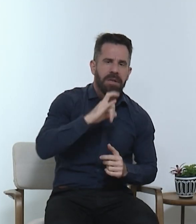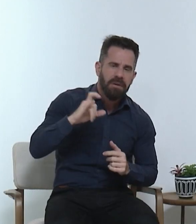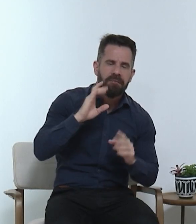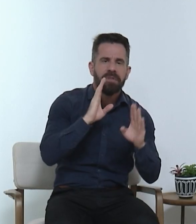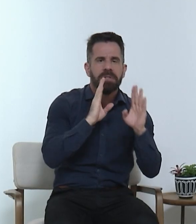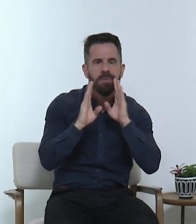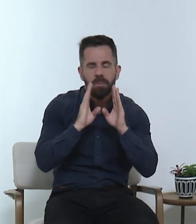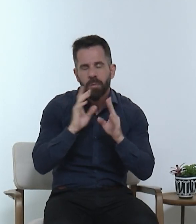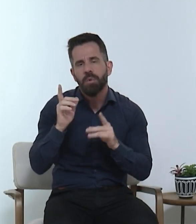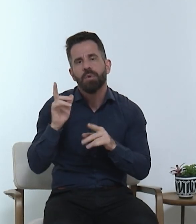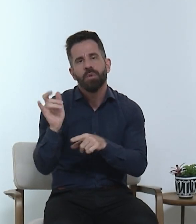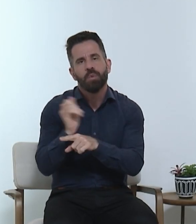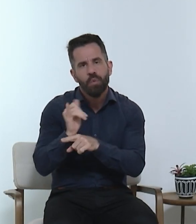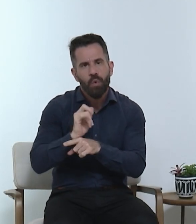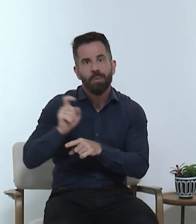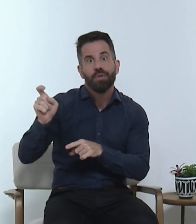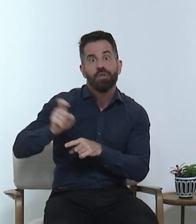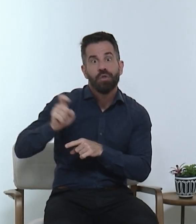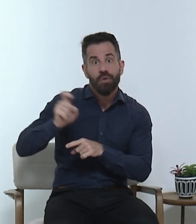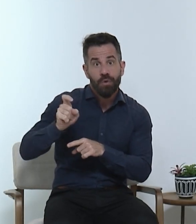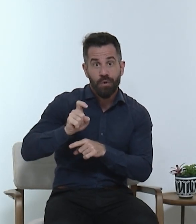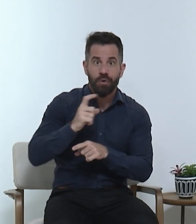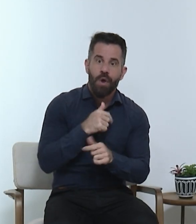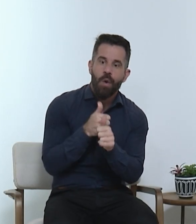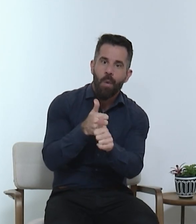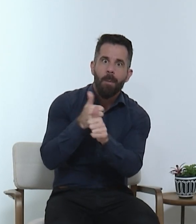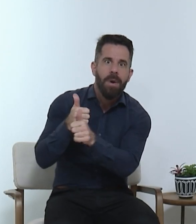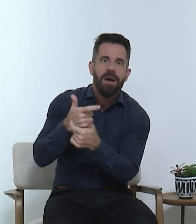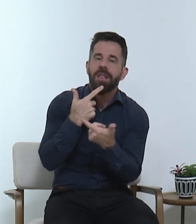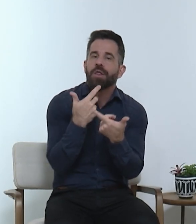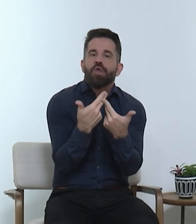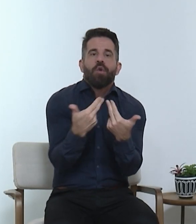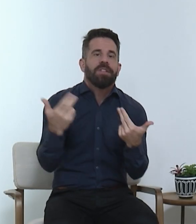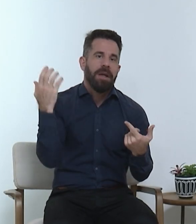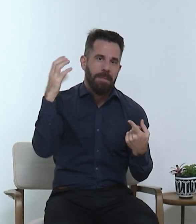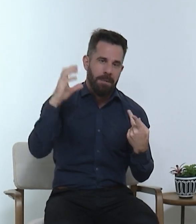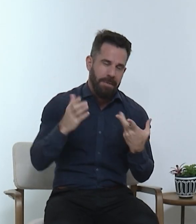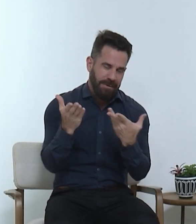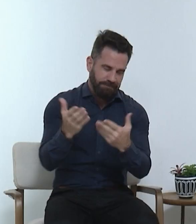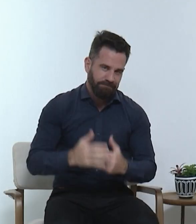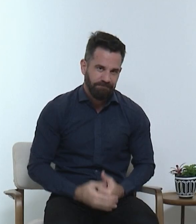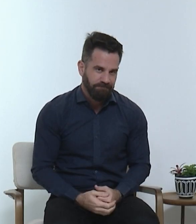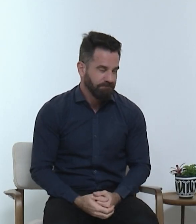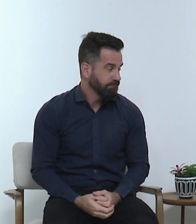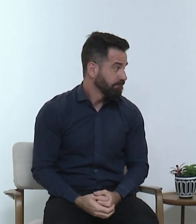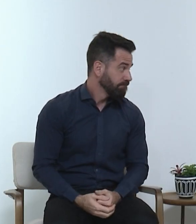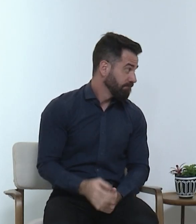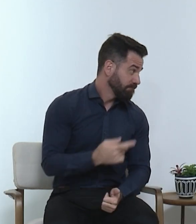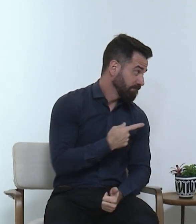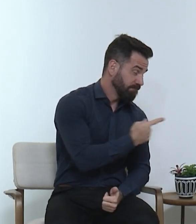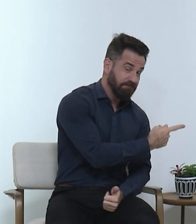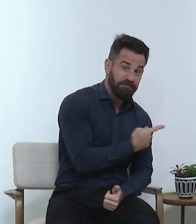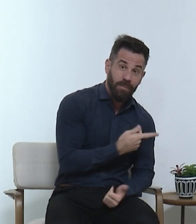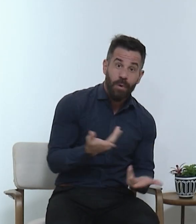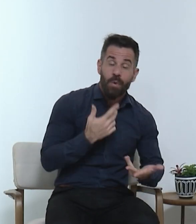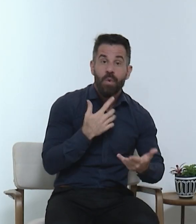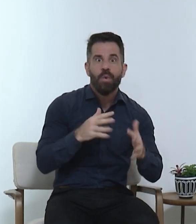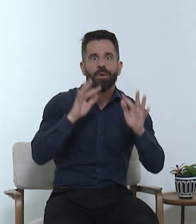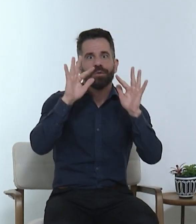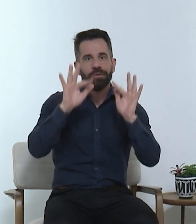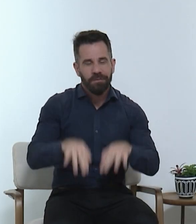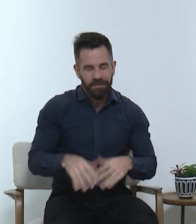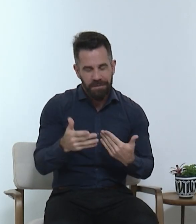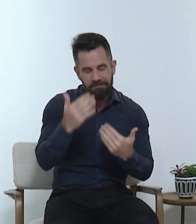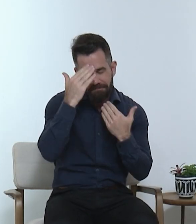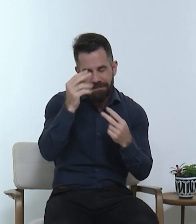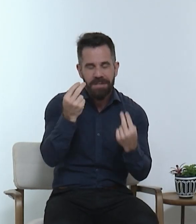Facebook, YouTube, TikTok e já acompanhar todas as nossas postagens. Eu e o professor Diego ficamos por aqui.